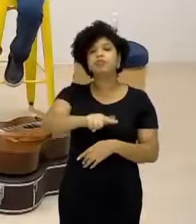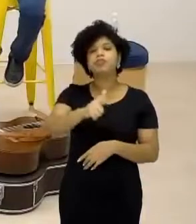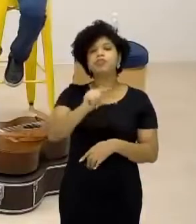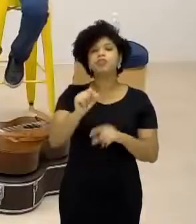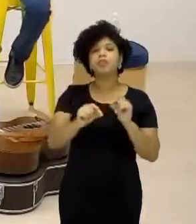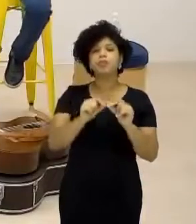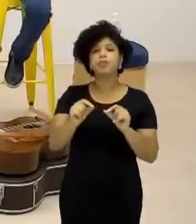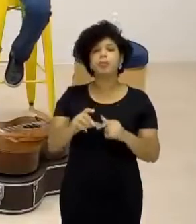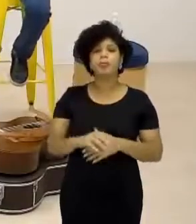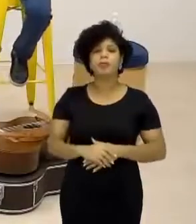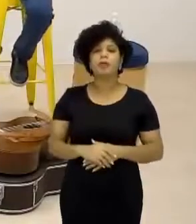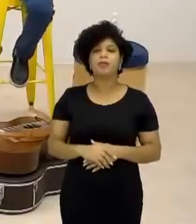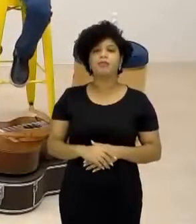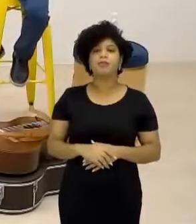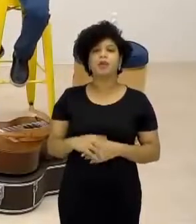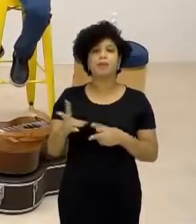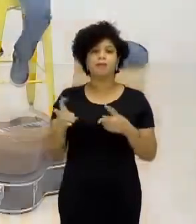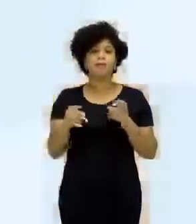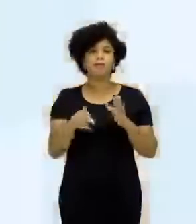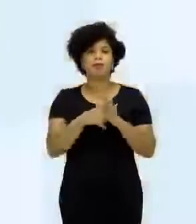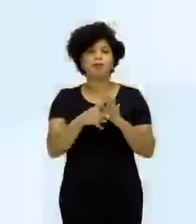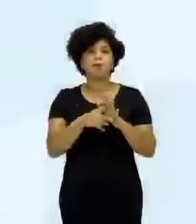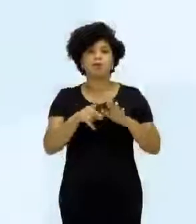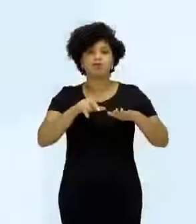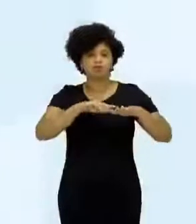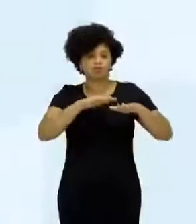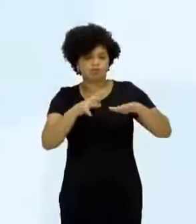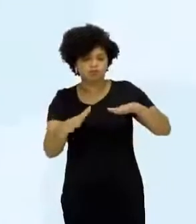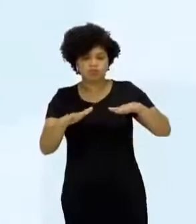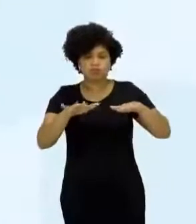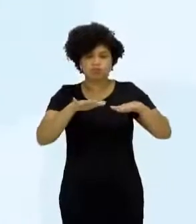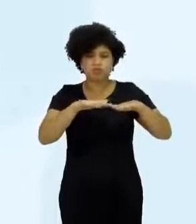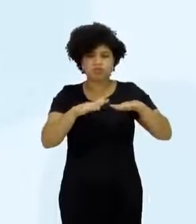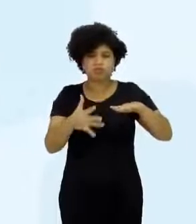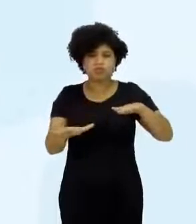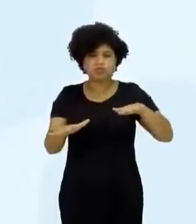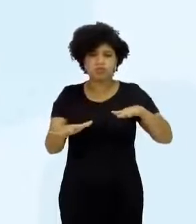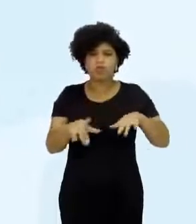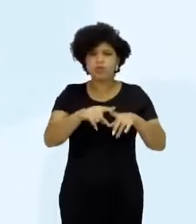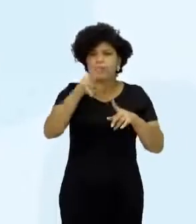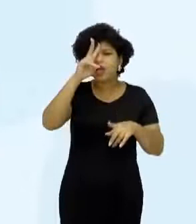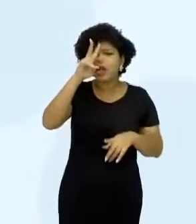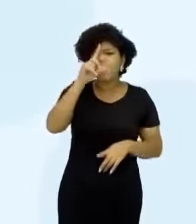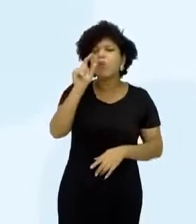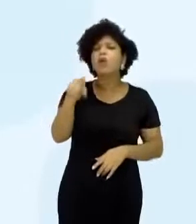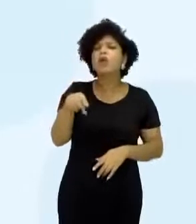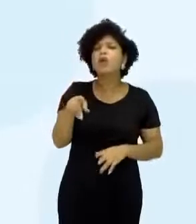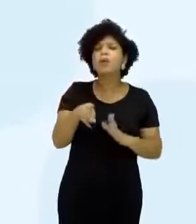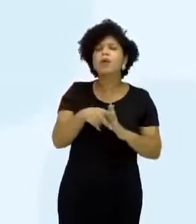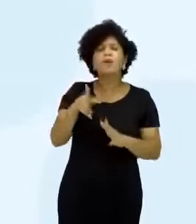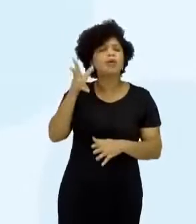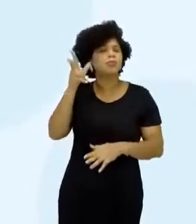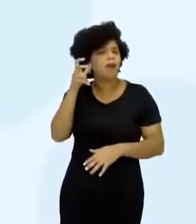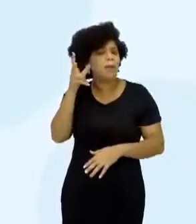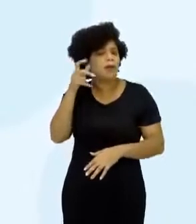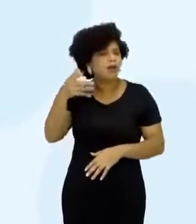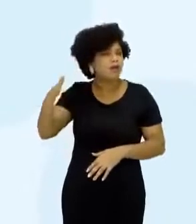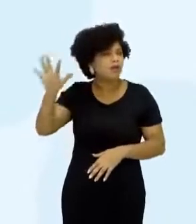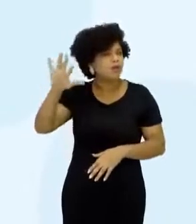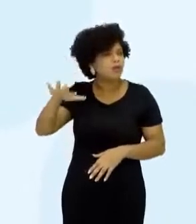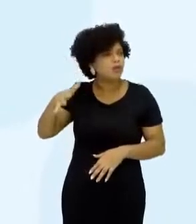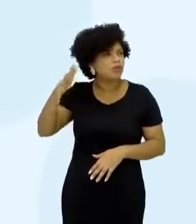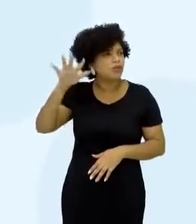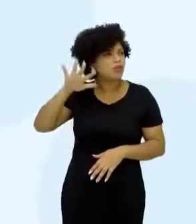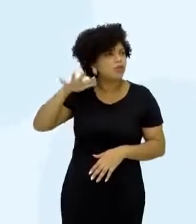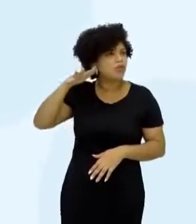da ondas sonoras. Pessoal, só para relembrando, o que é uma onda sonora, né? Tá aí, ó. O que é uma onda